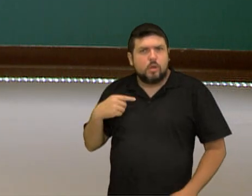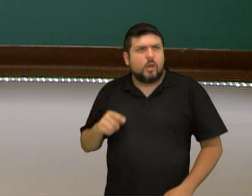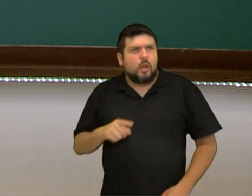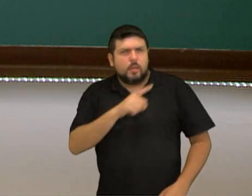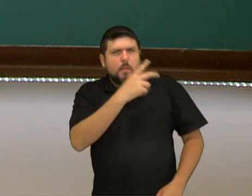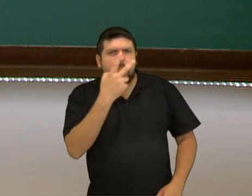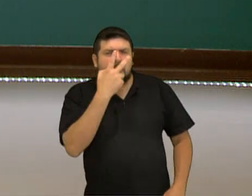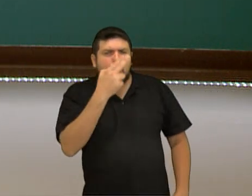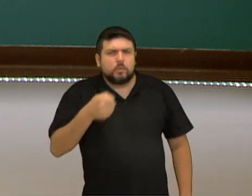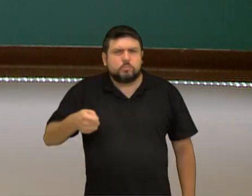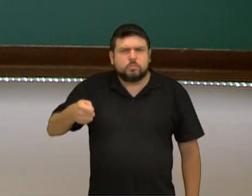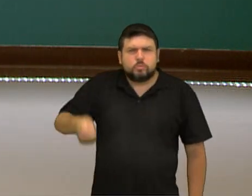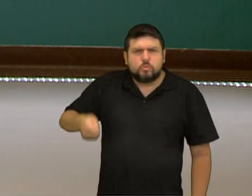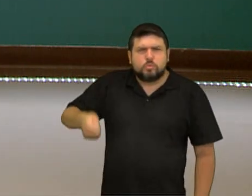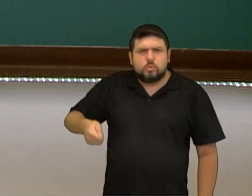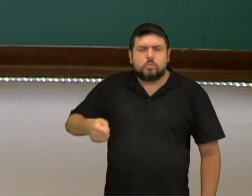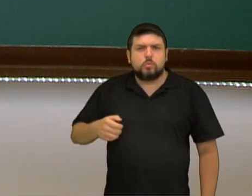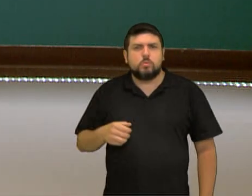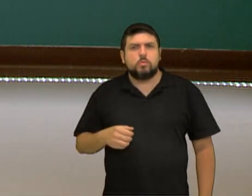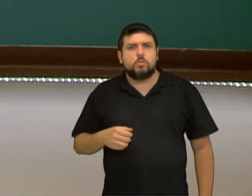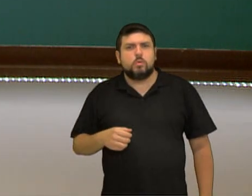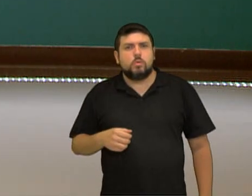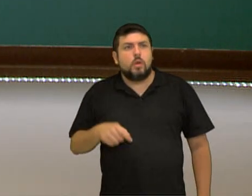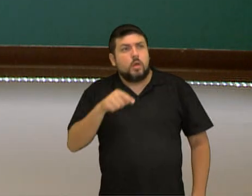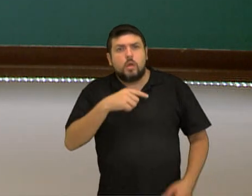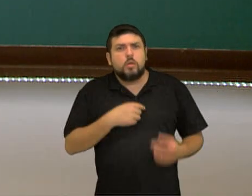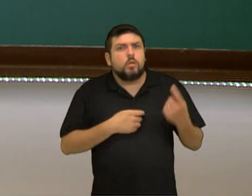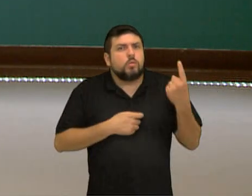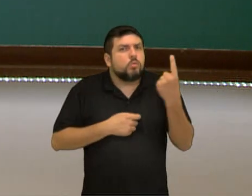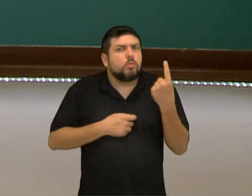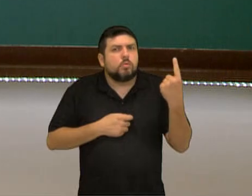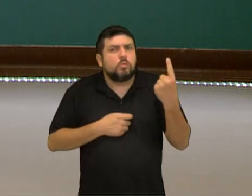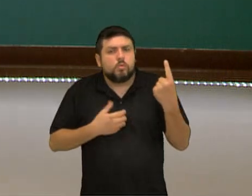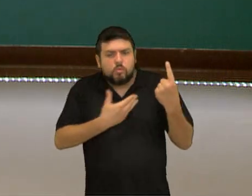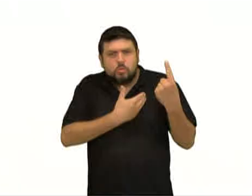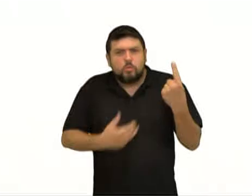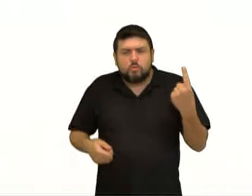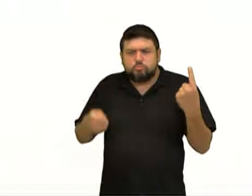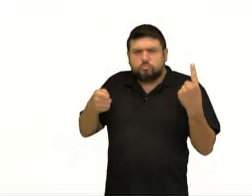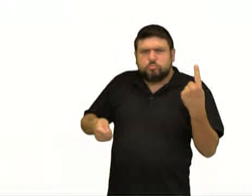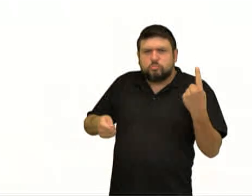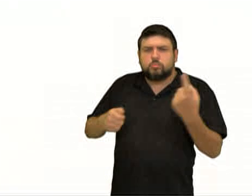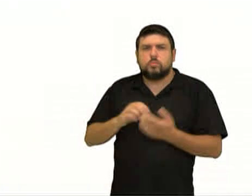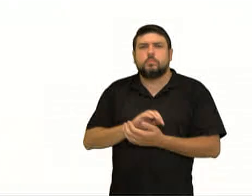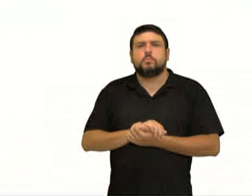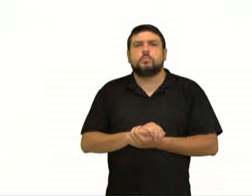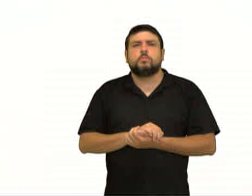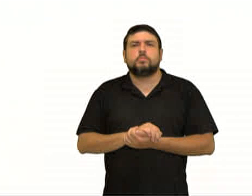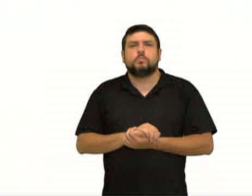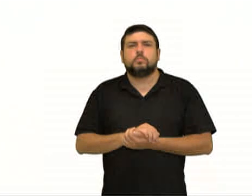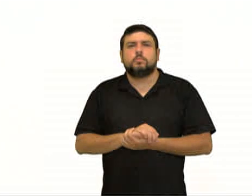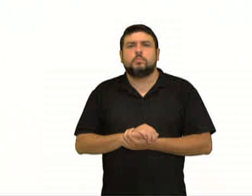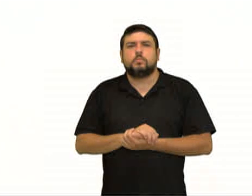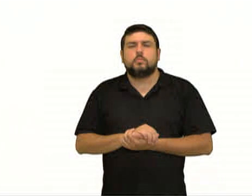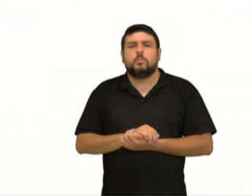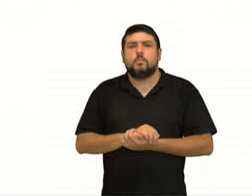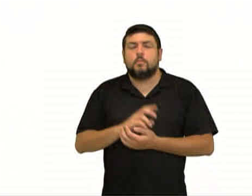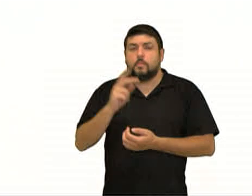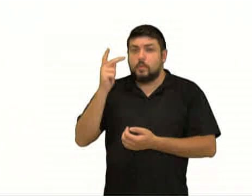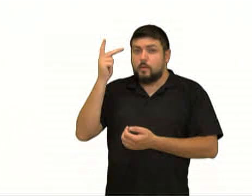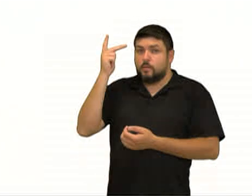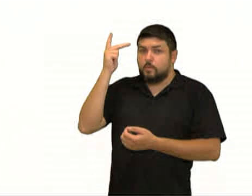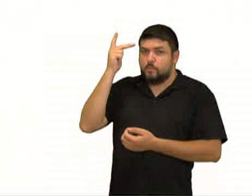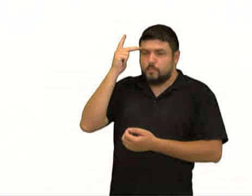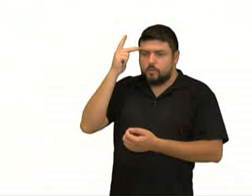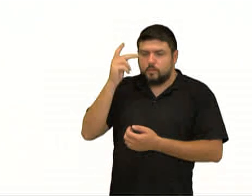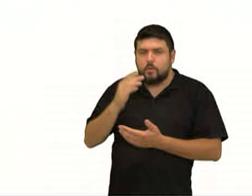ditadura, já que o Getúlio Vargas estava governando sozinho. Os paulistas, então, passaram a formar